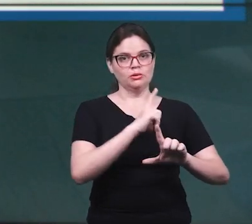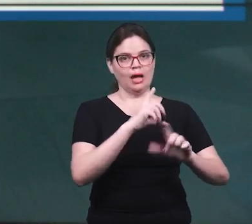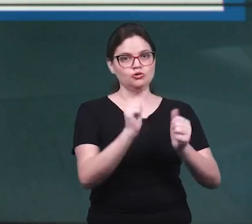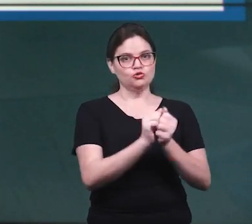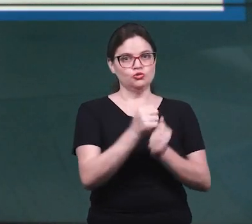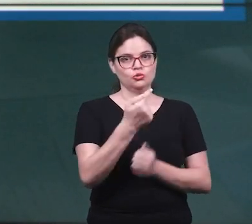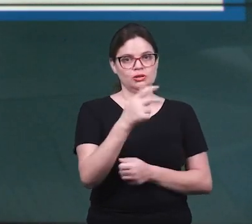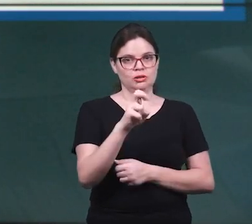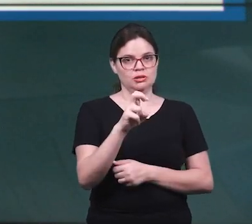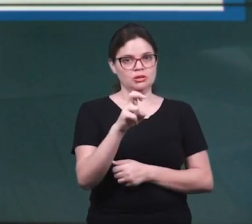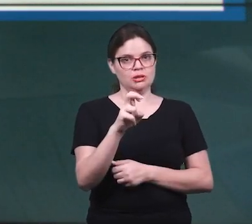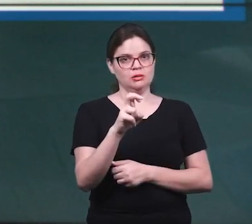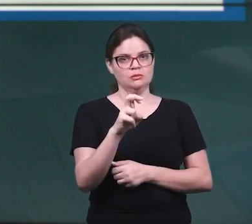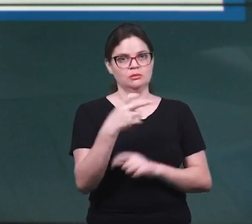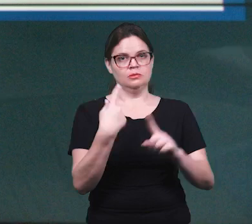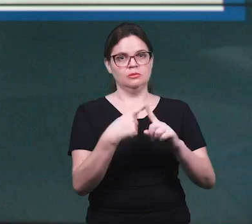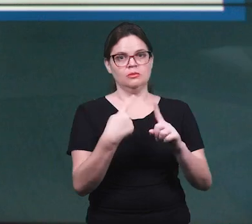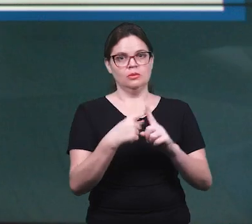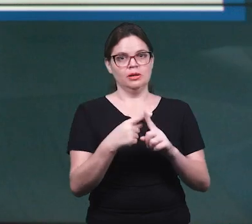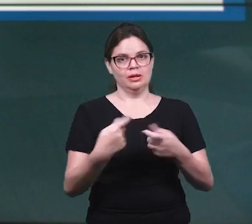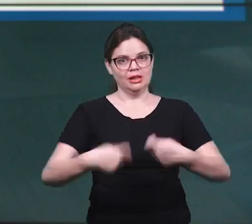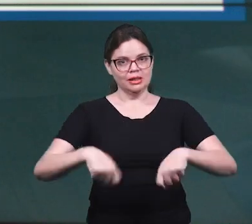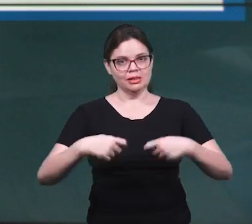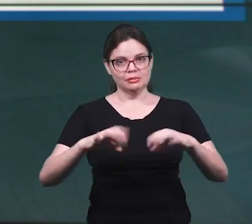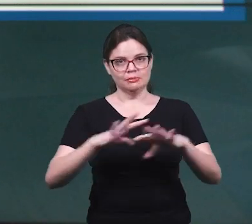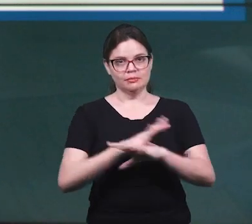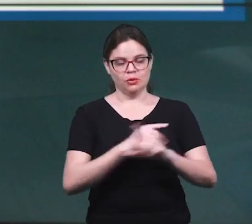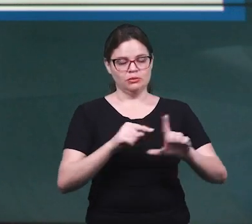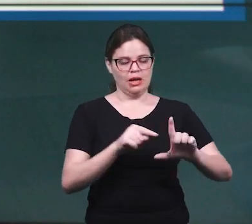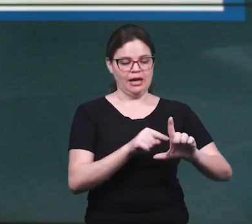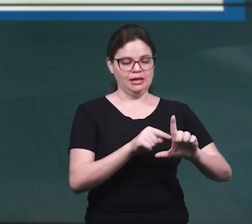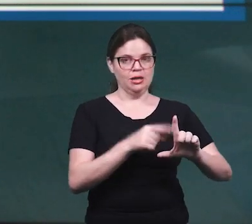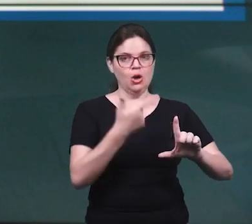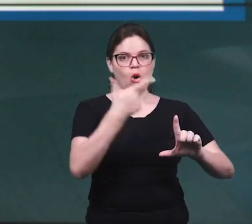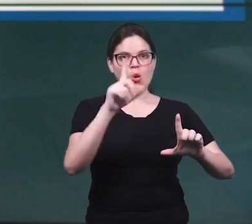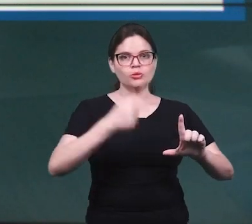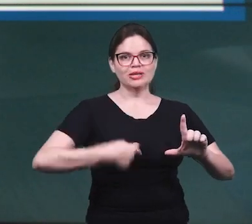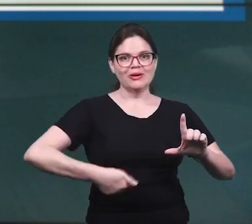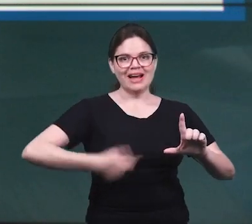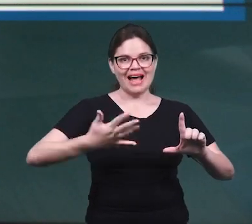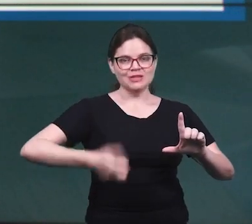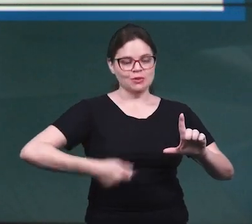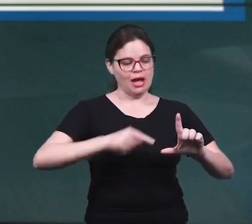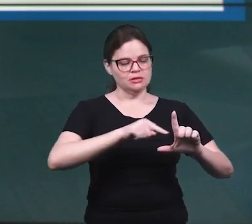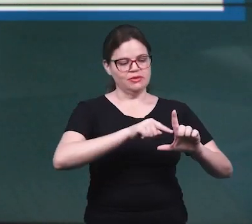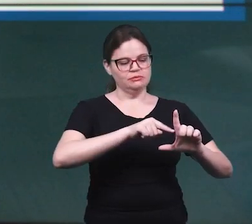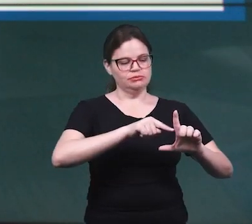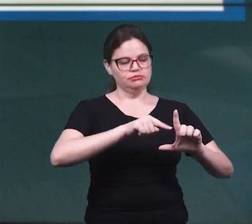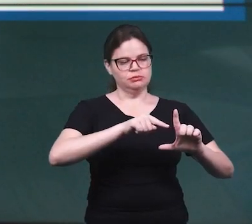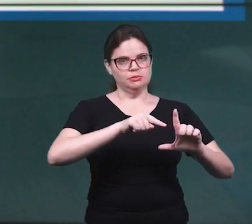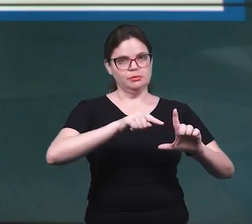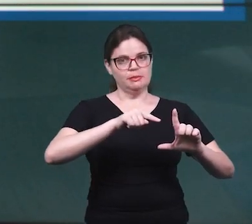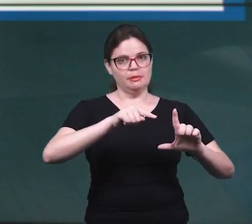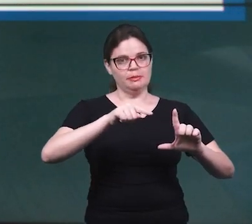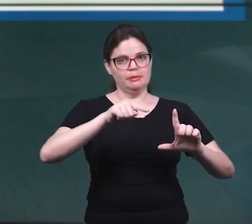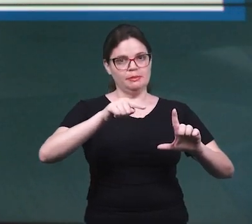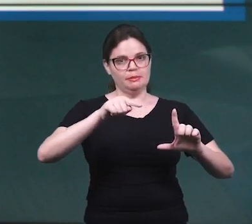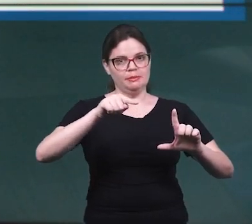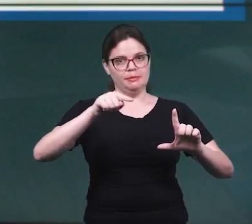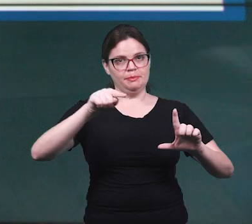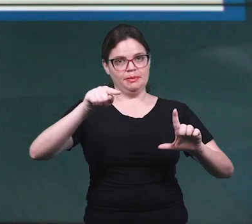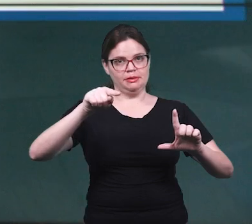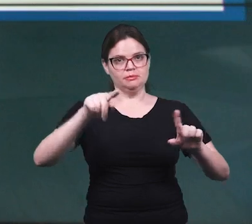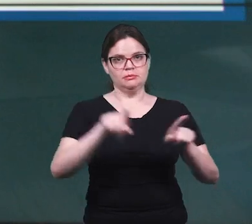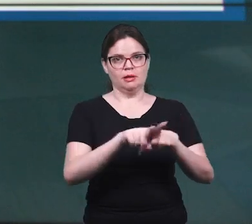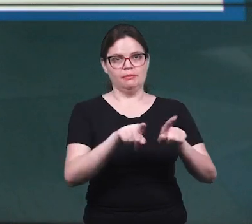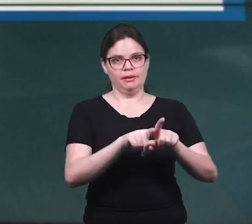gasto essencial está definido, né? Então ele vai aumentando à medida que eu vou gastando, ó. Então o que acontece?